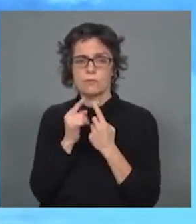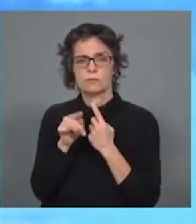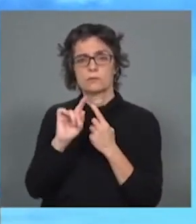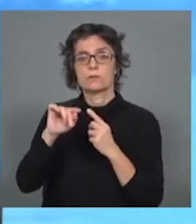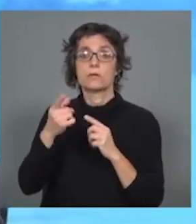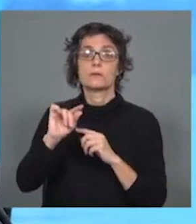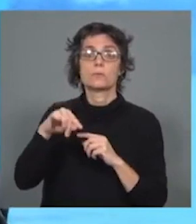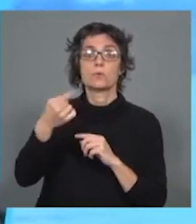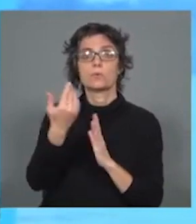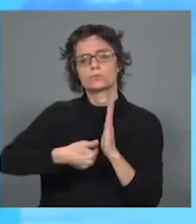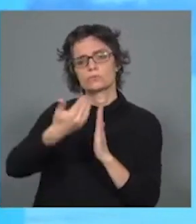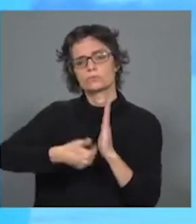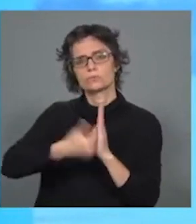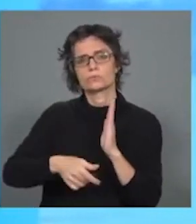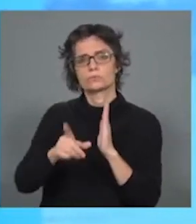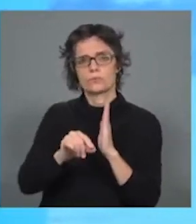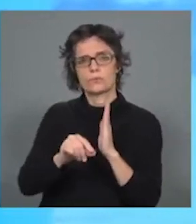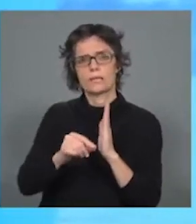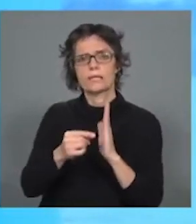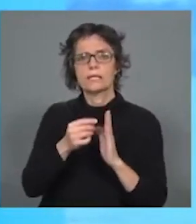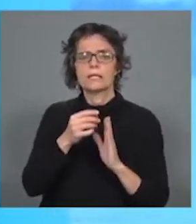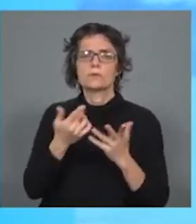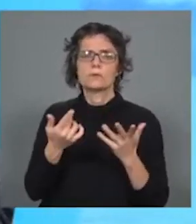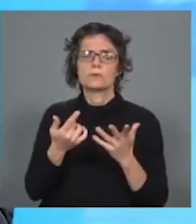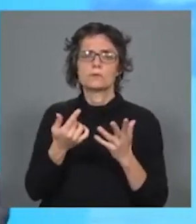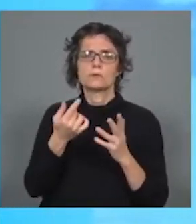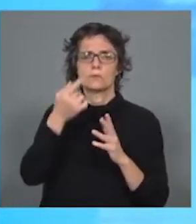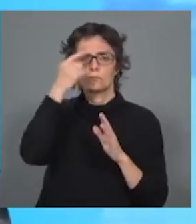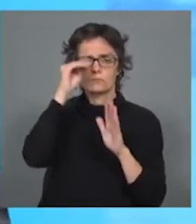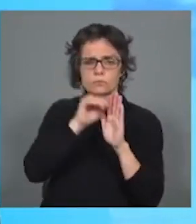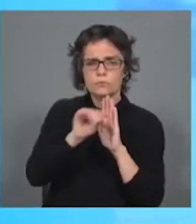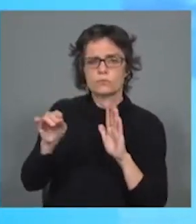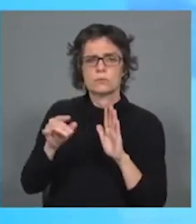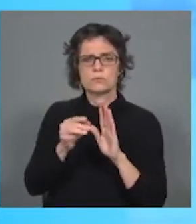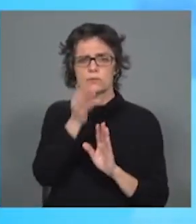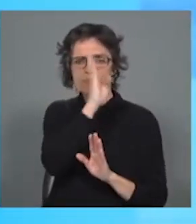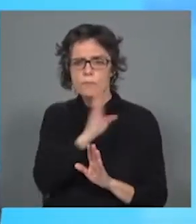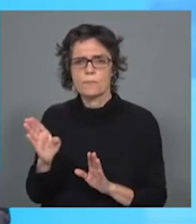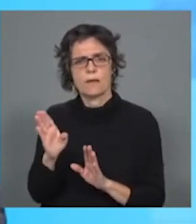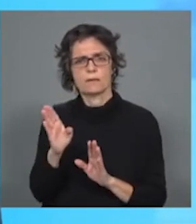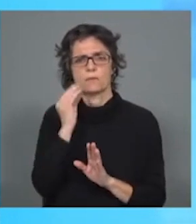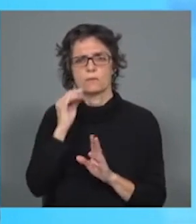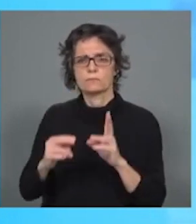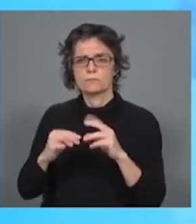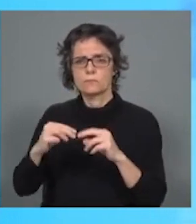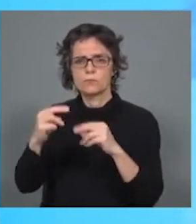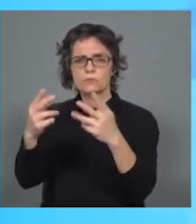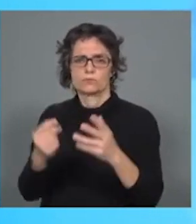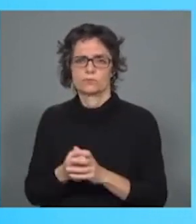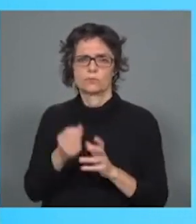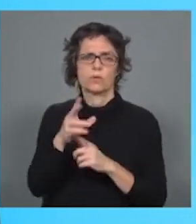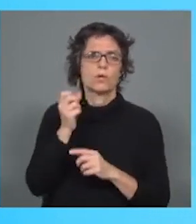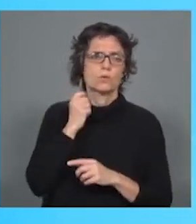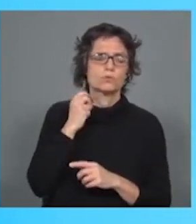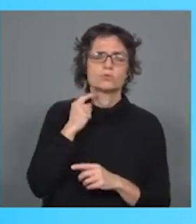documentos fazendo recomendações muito objetivas, muito práticas, nomeadamente este de criar cátedras de